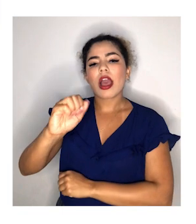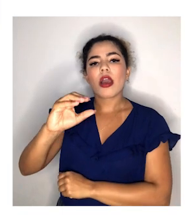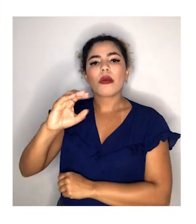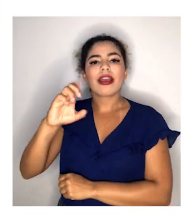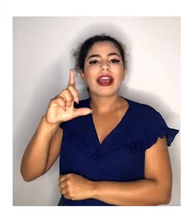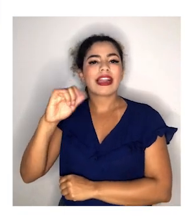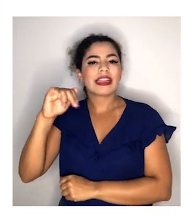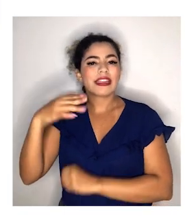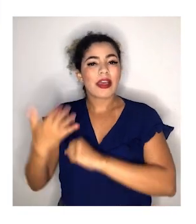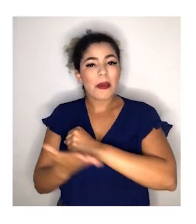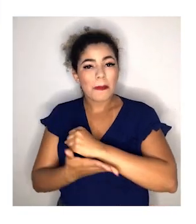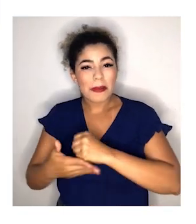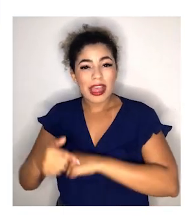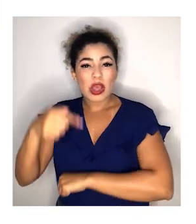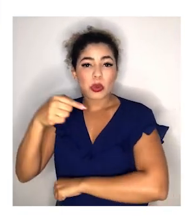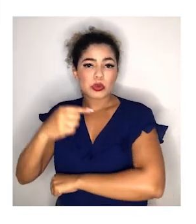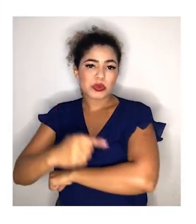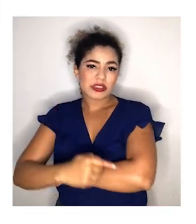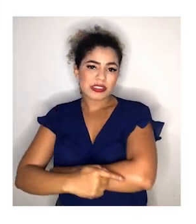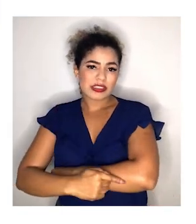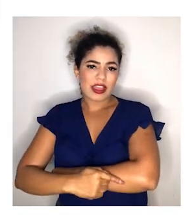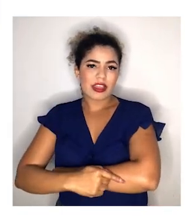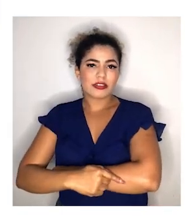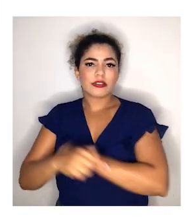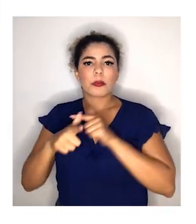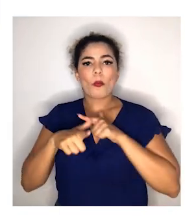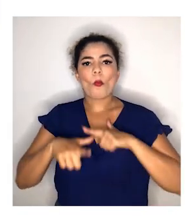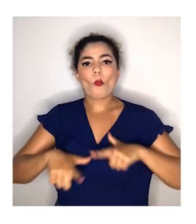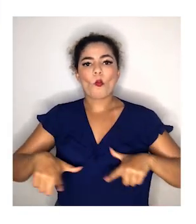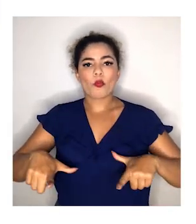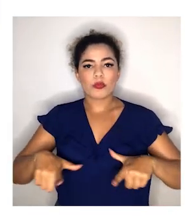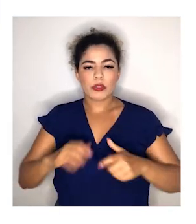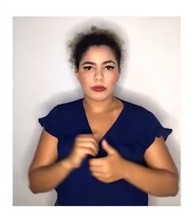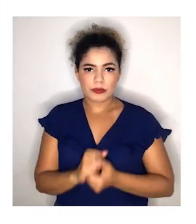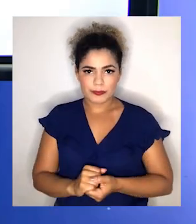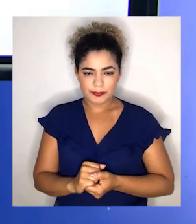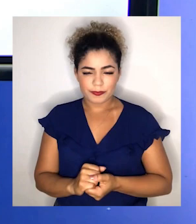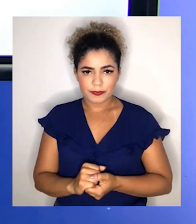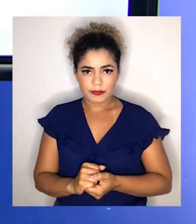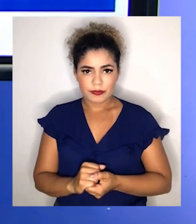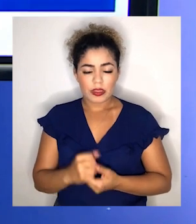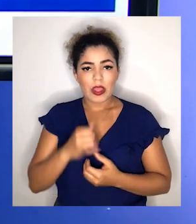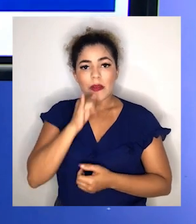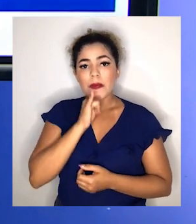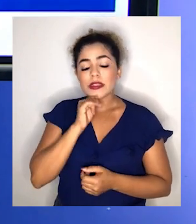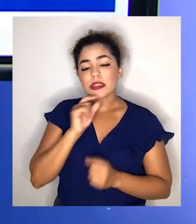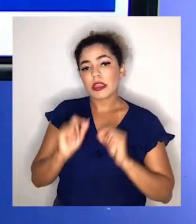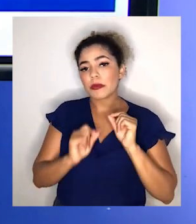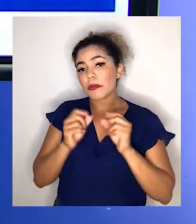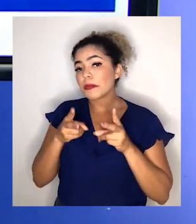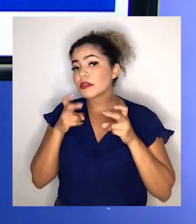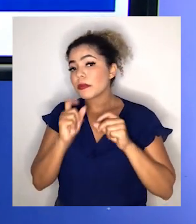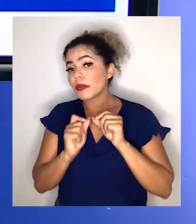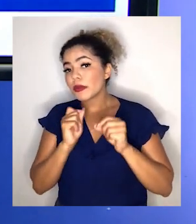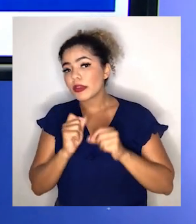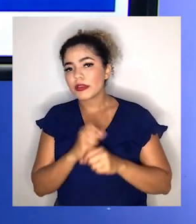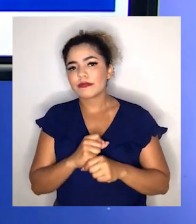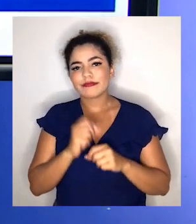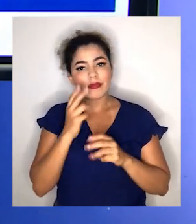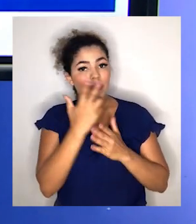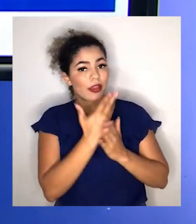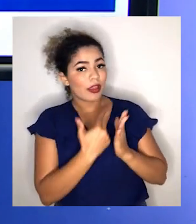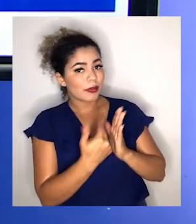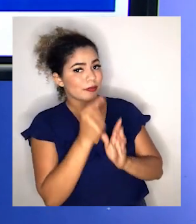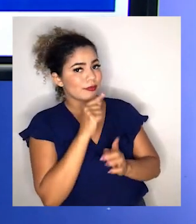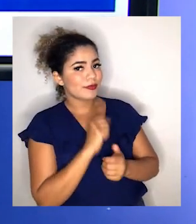ou básicas. O 7 é o pH totalmente neutro. Como exemplo, nós podemos observar, vamos olhar